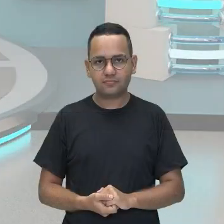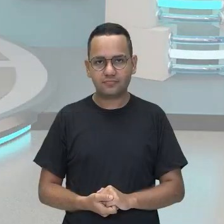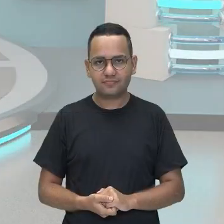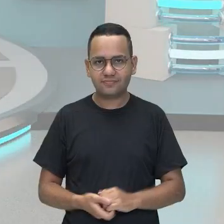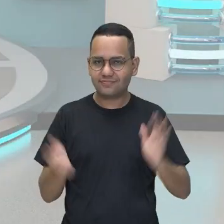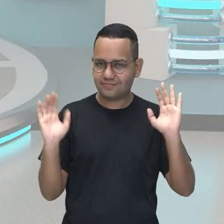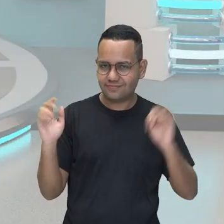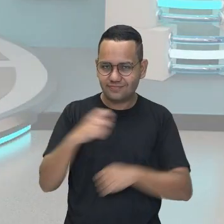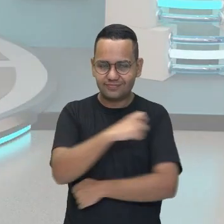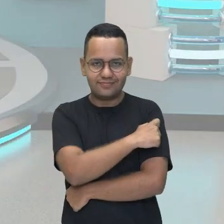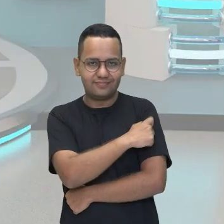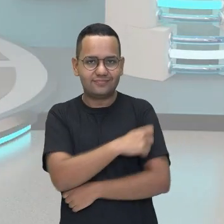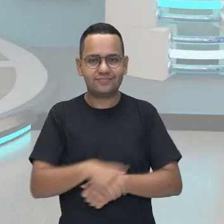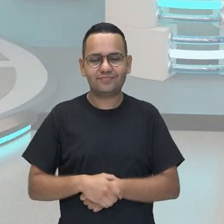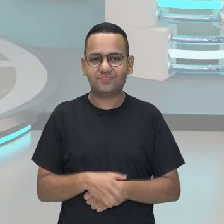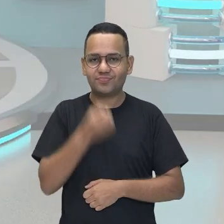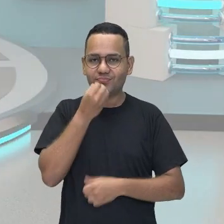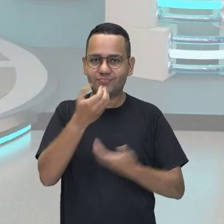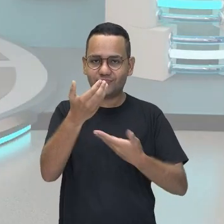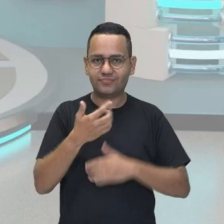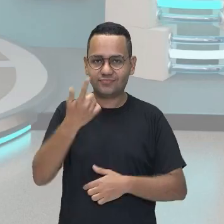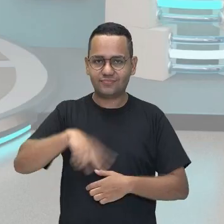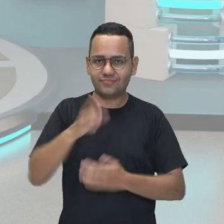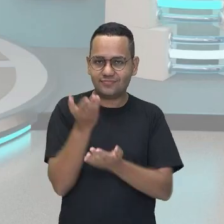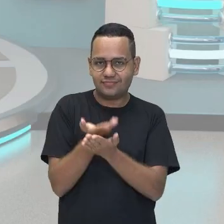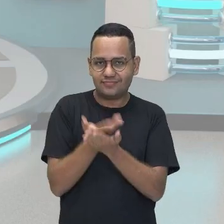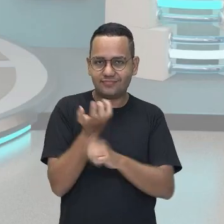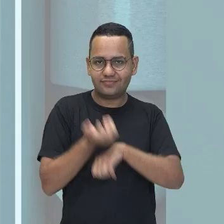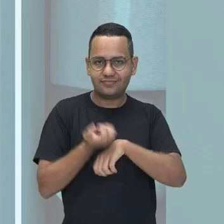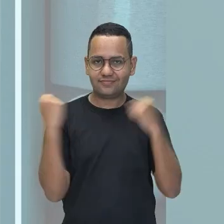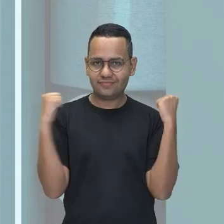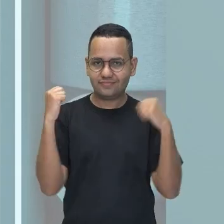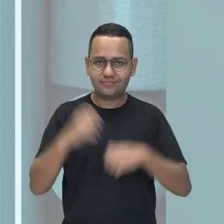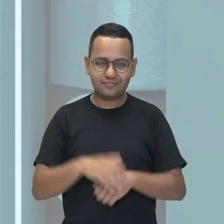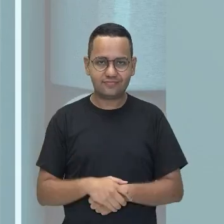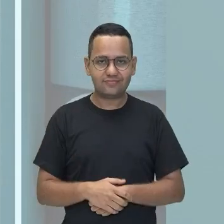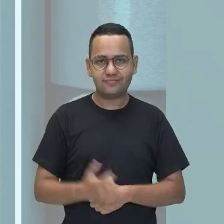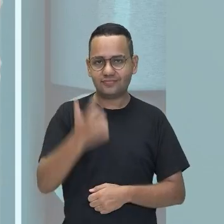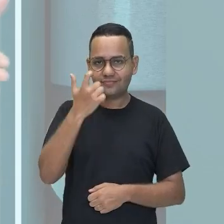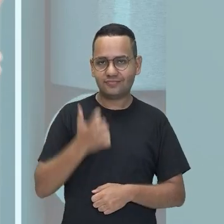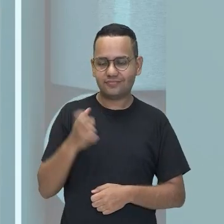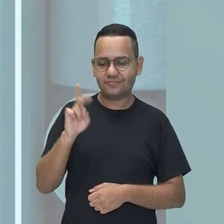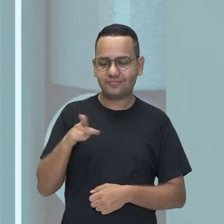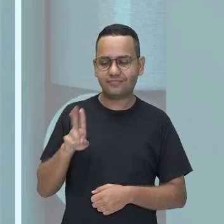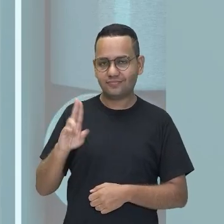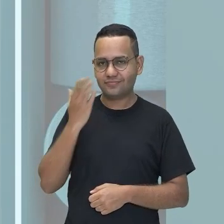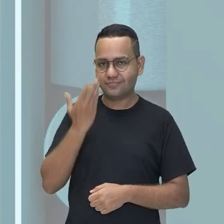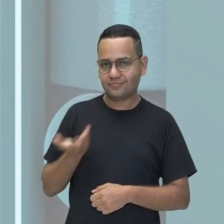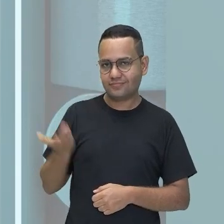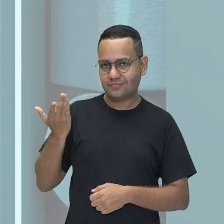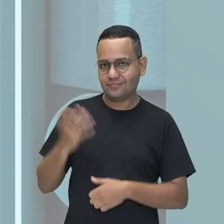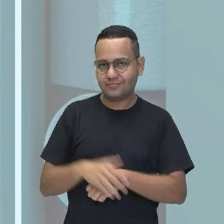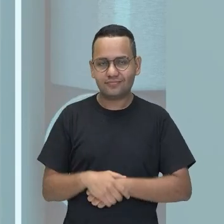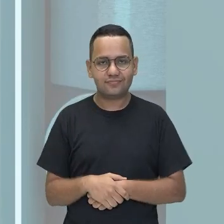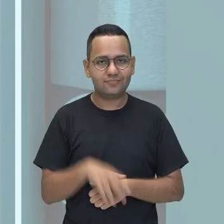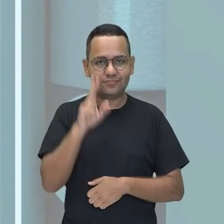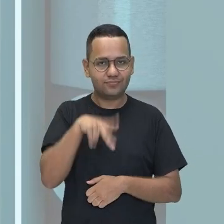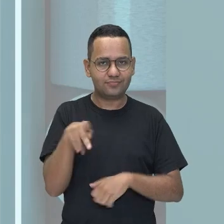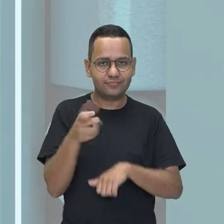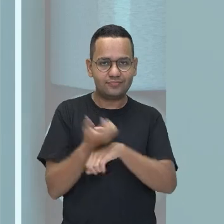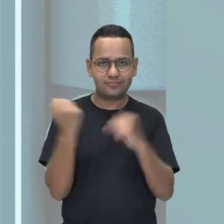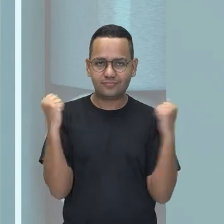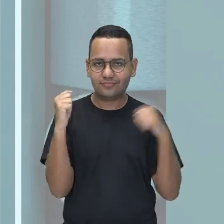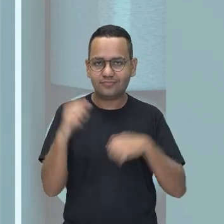Olá, alunos! Olá, turmas! Sejam bem-vindos a mais uma aula de Educação Física. Eu sou o professor Paulo Ricardo, seu professor de